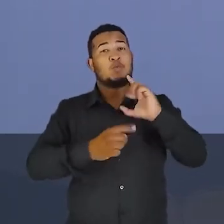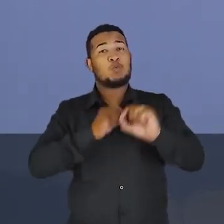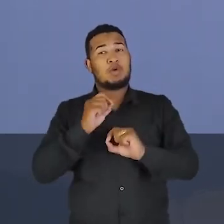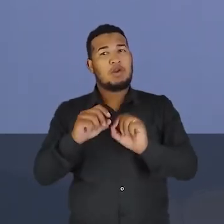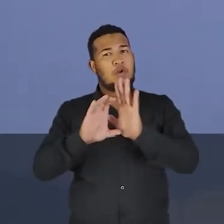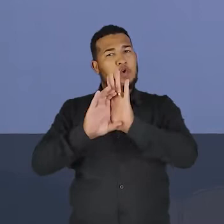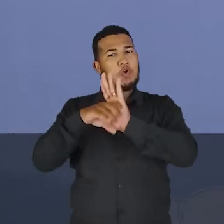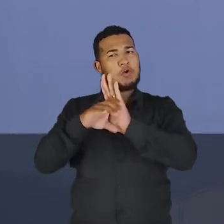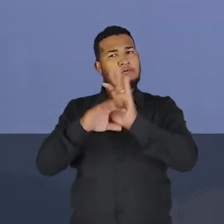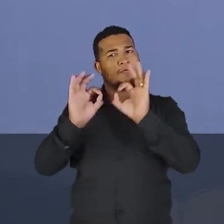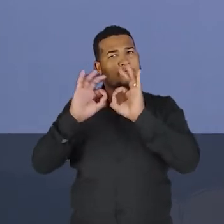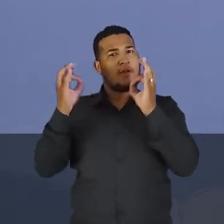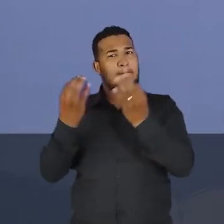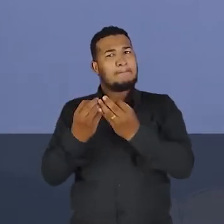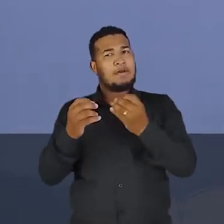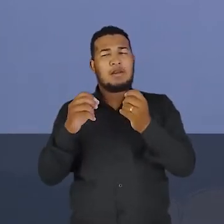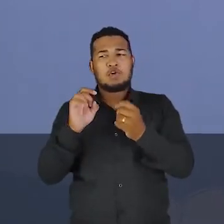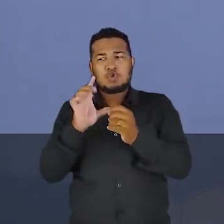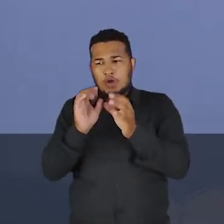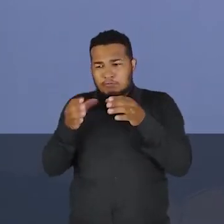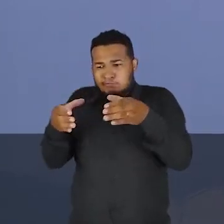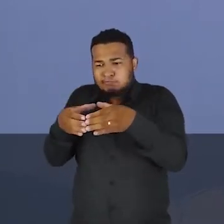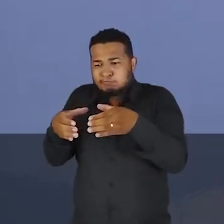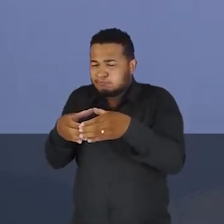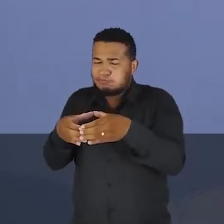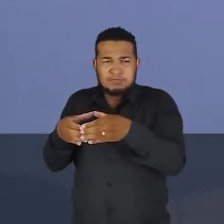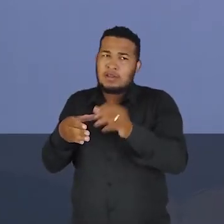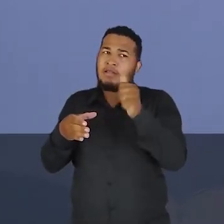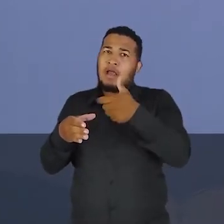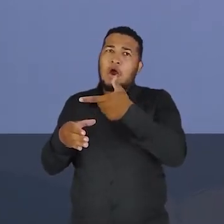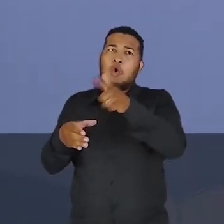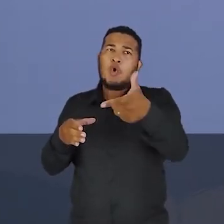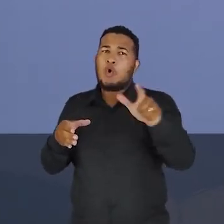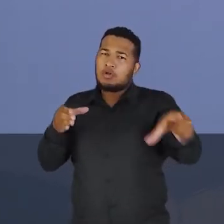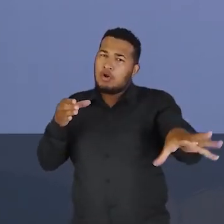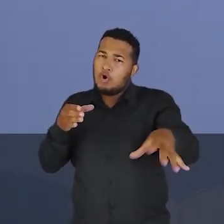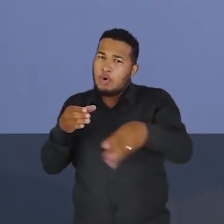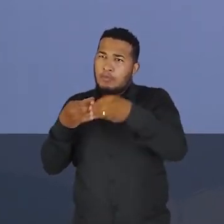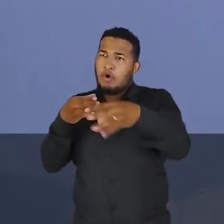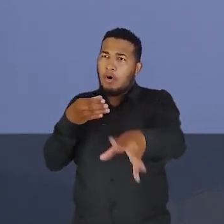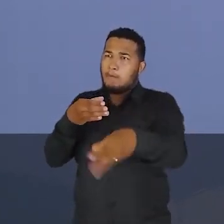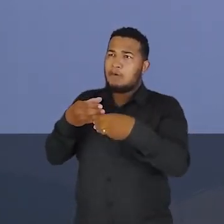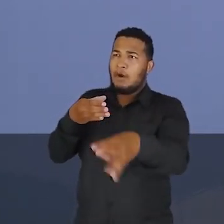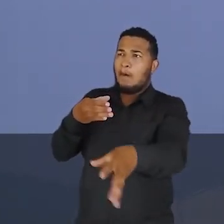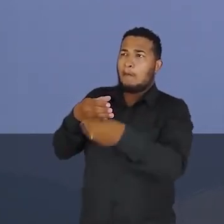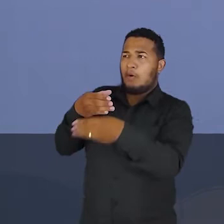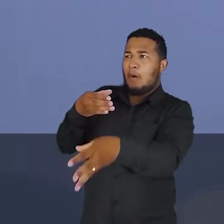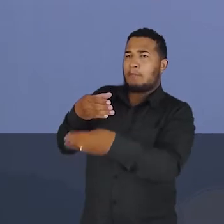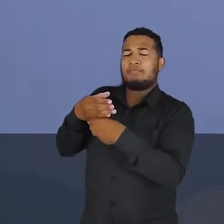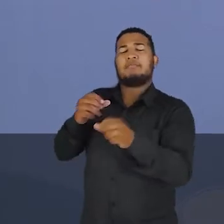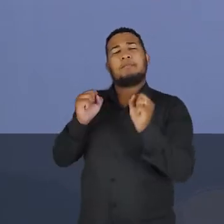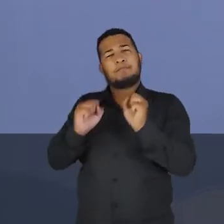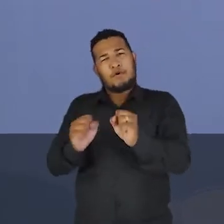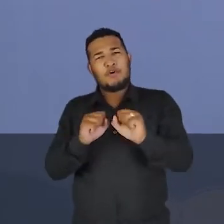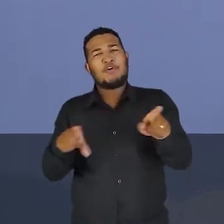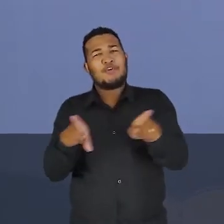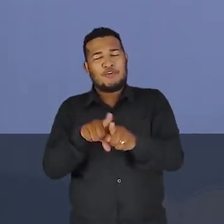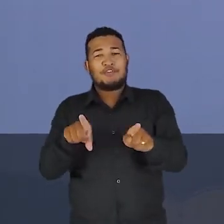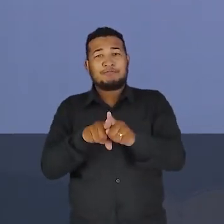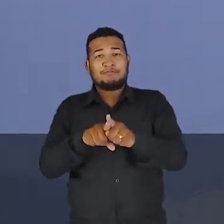de família se estende ao formato casal, pai e mãe, e